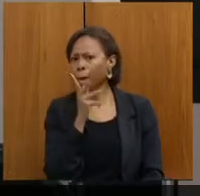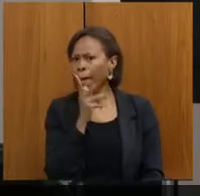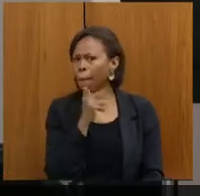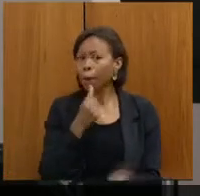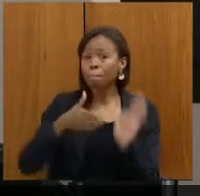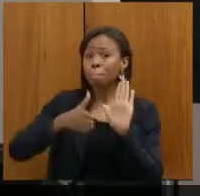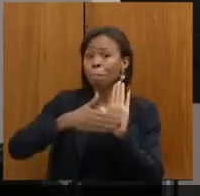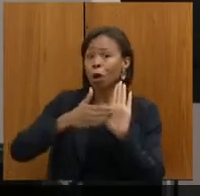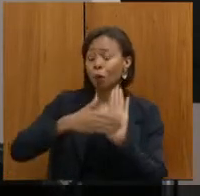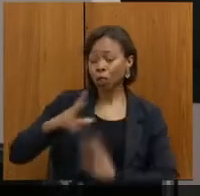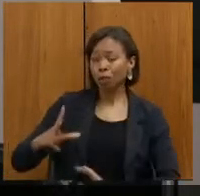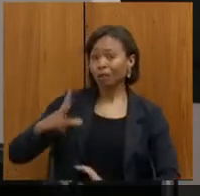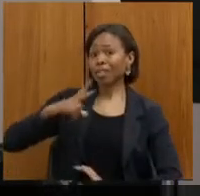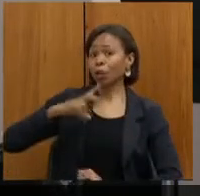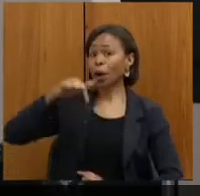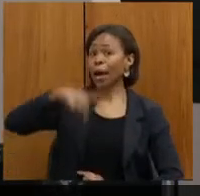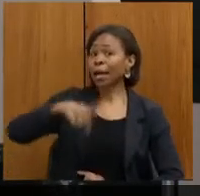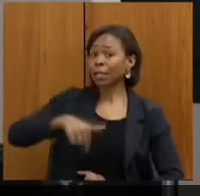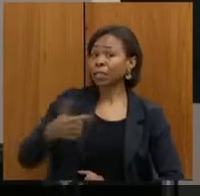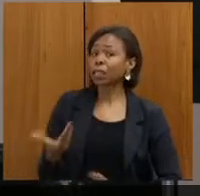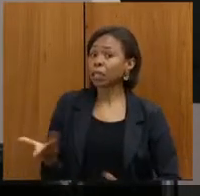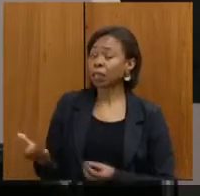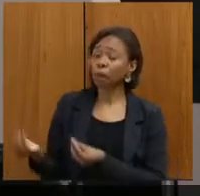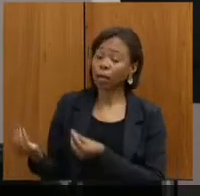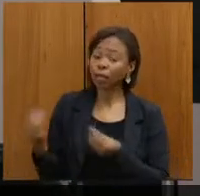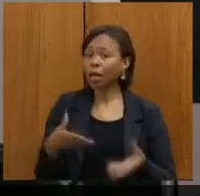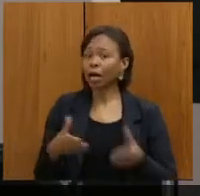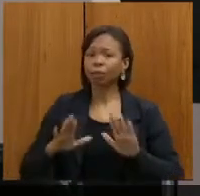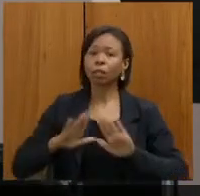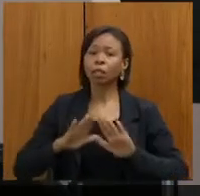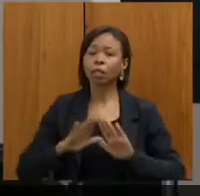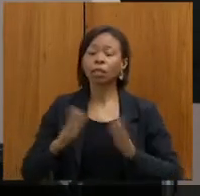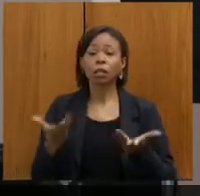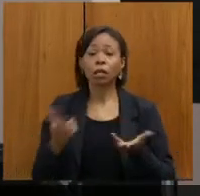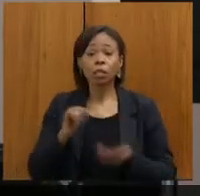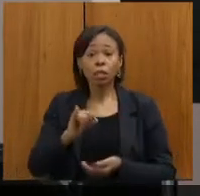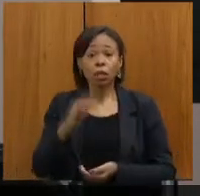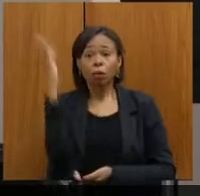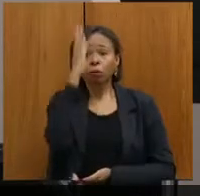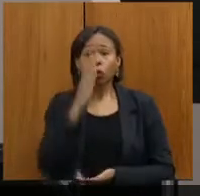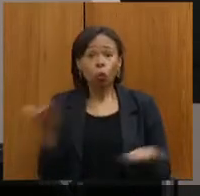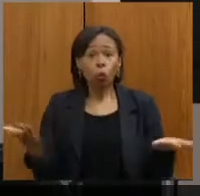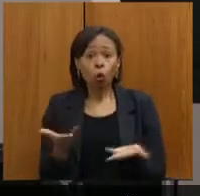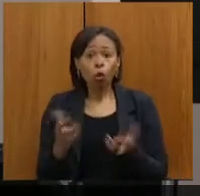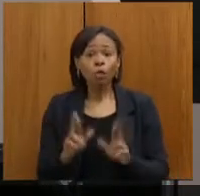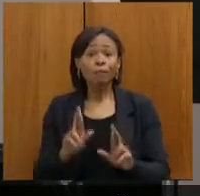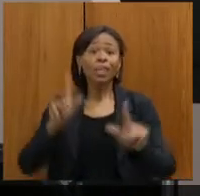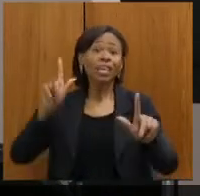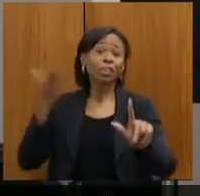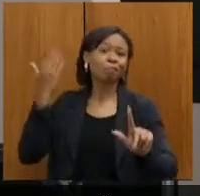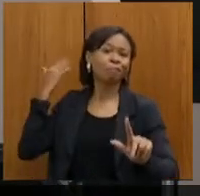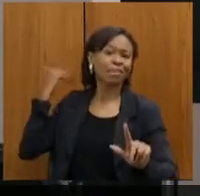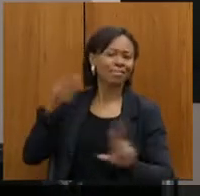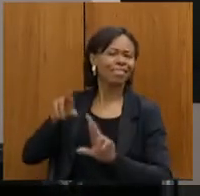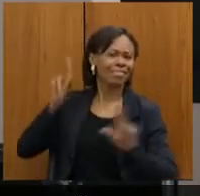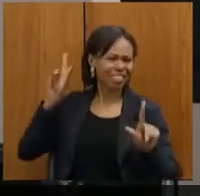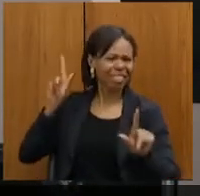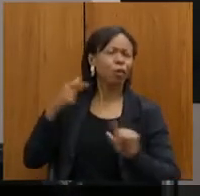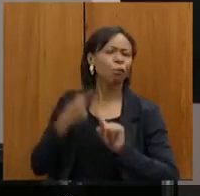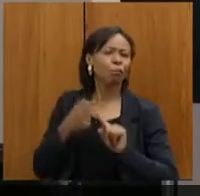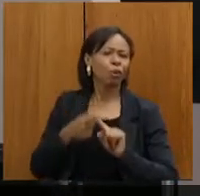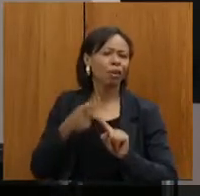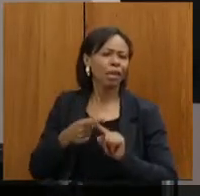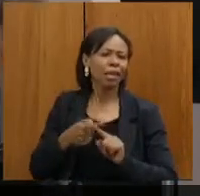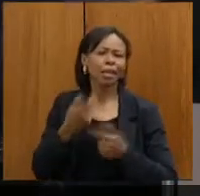privatização essa casa se for uma promessa de campanha e se o Brasil hoje vive um momento diferente daquele do passado em que era necessário